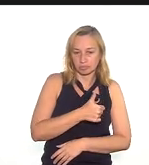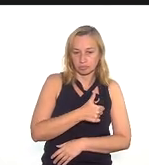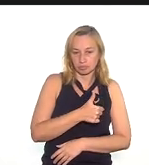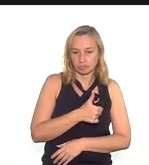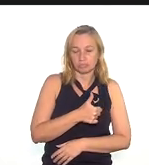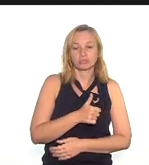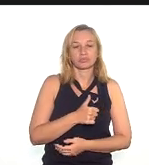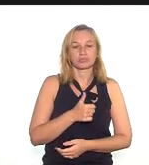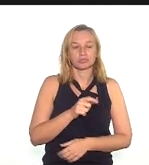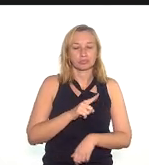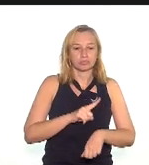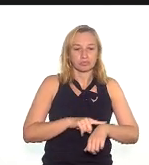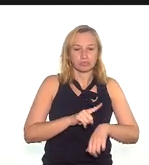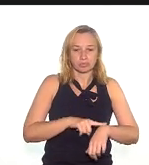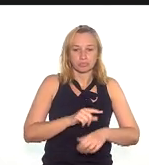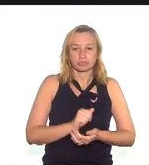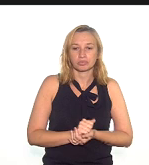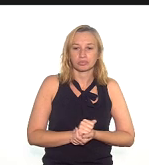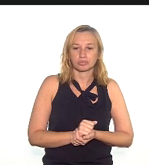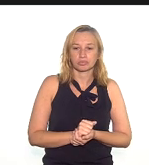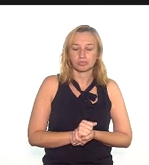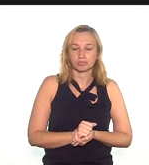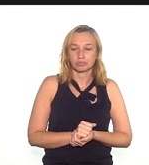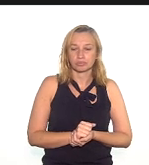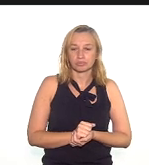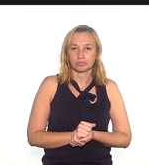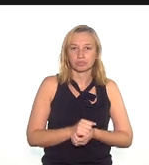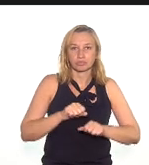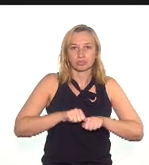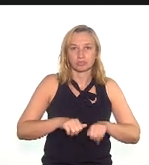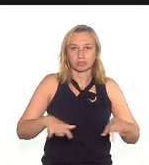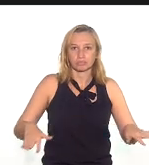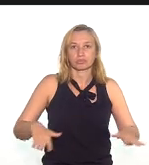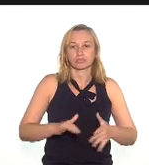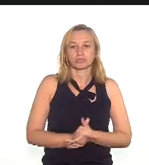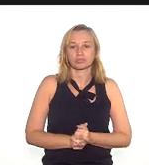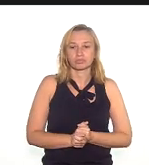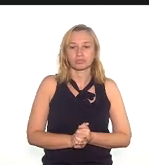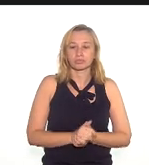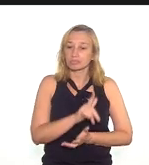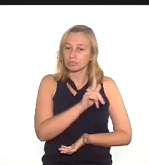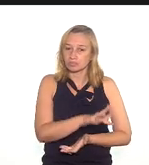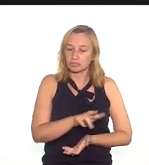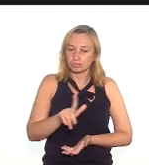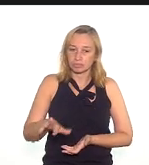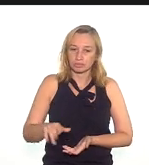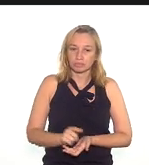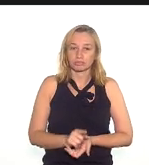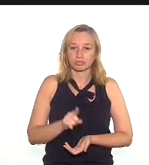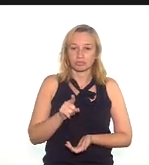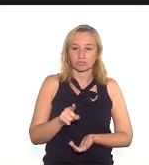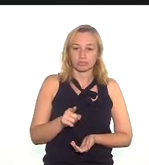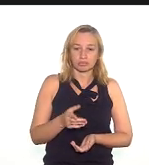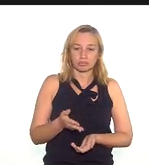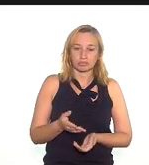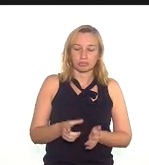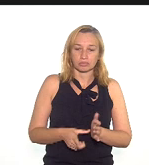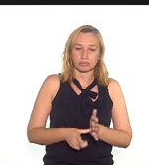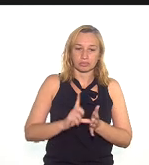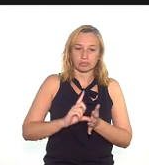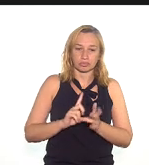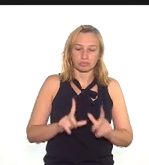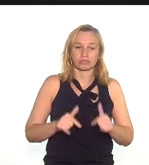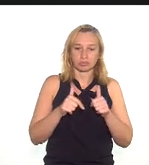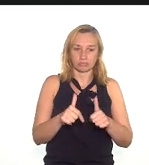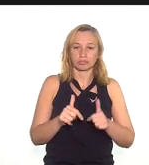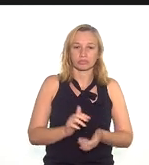concessão, comporiam uma distribuição diferenciada daquela que vinha sendo praticada anteriormente,